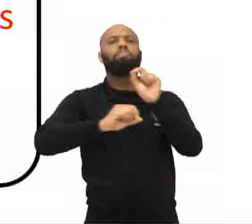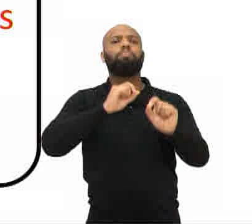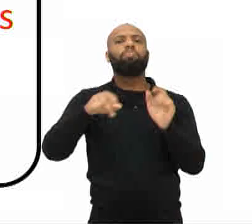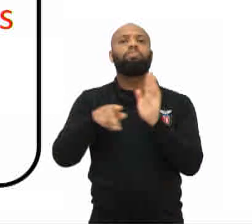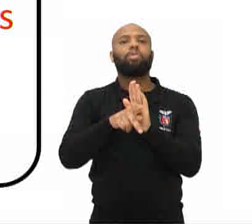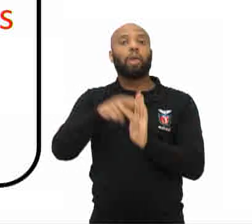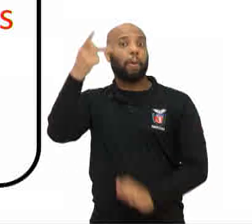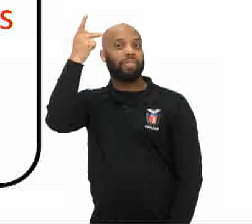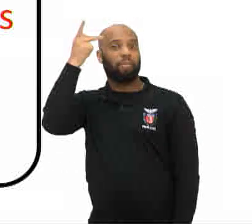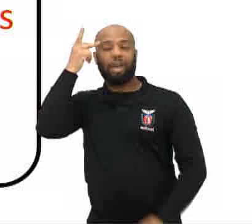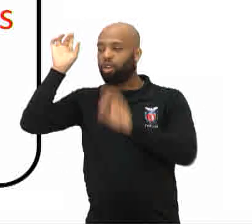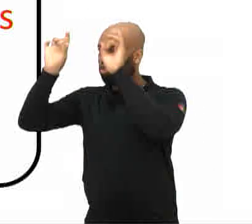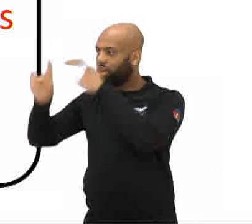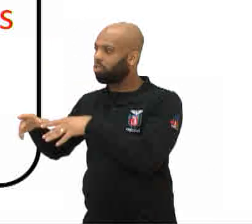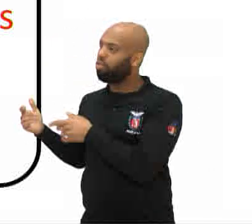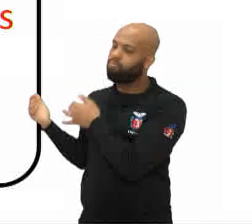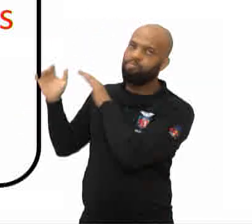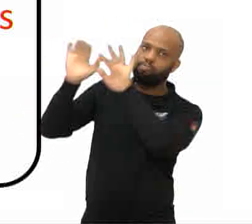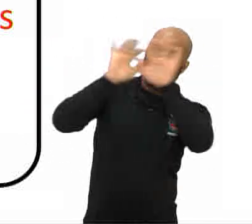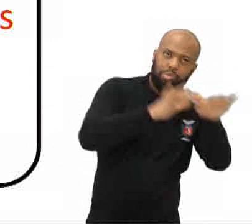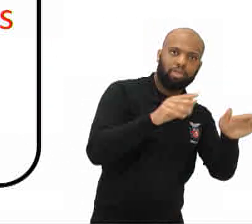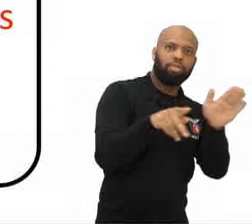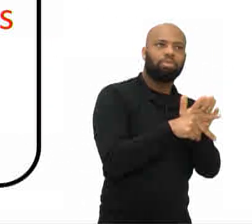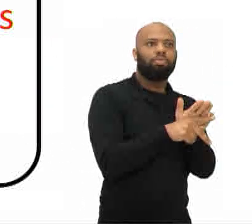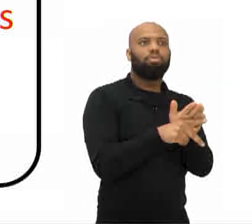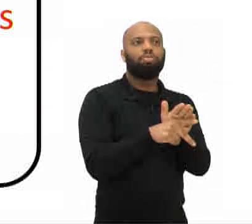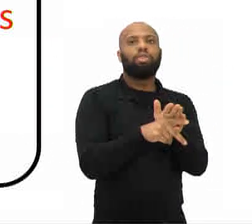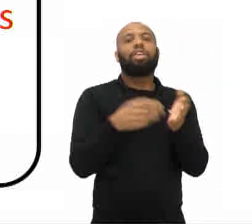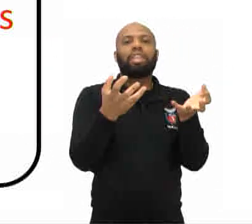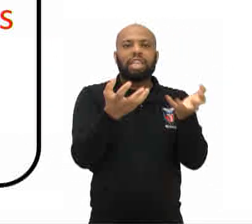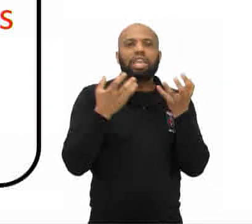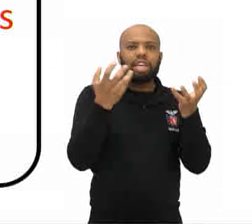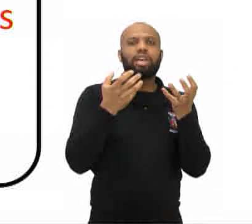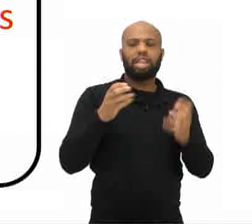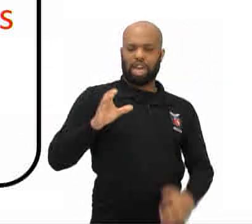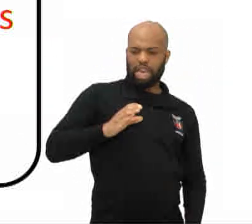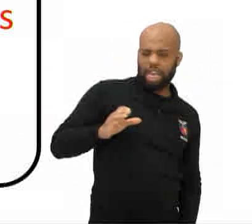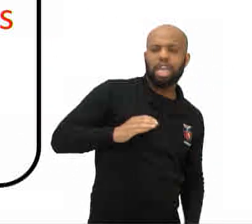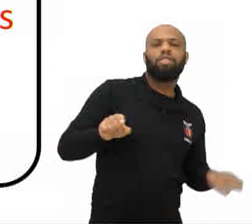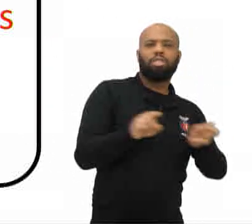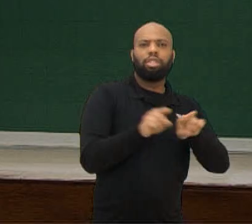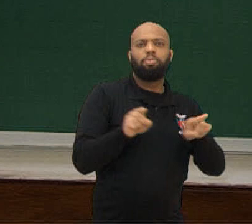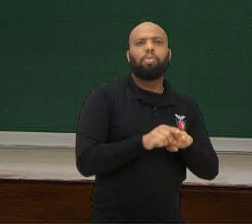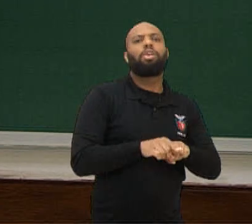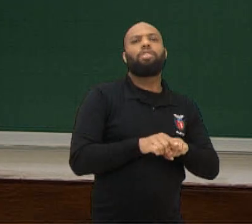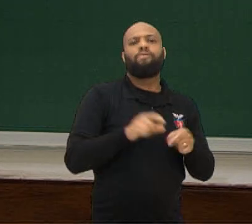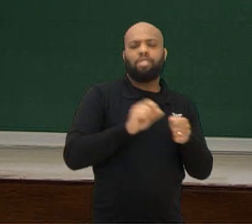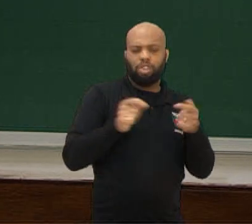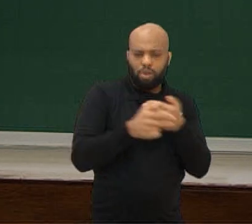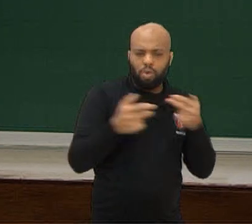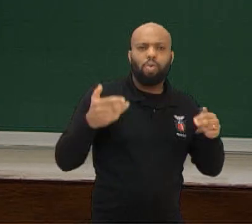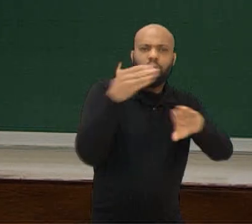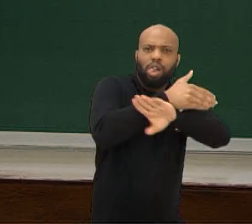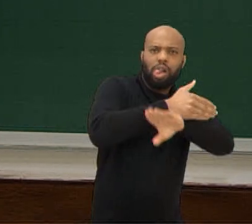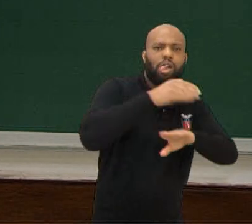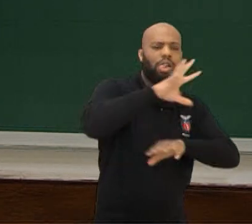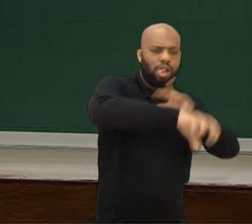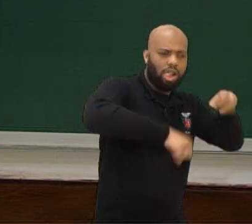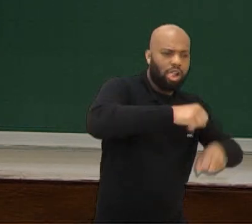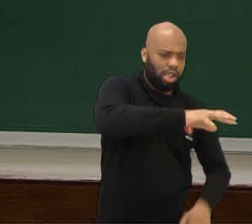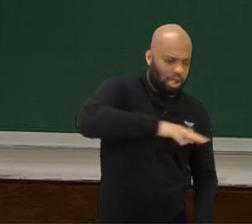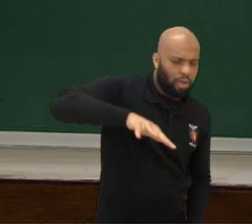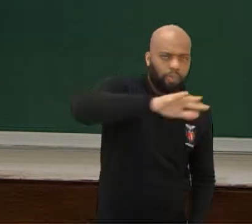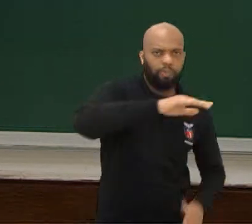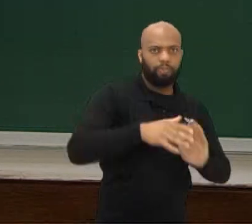dos bandeirantes vindas de São Paulo em busca de riquezas e, de fato, para ocupar essa região,